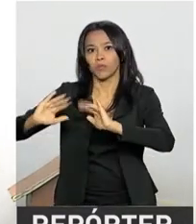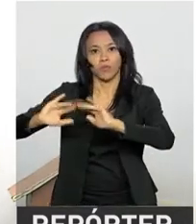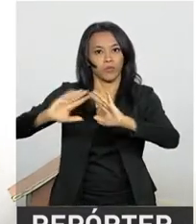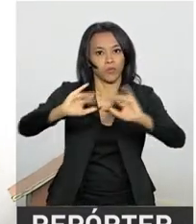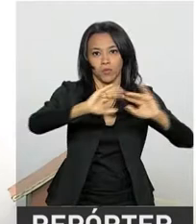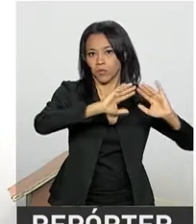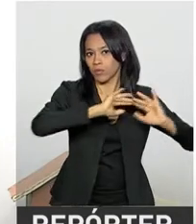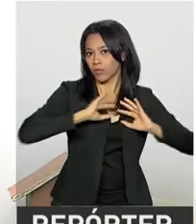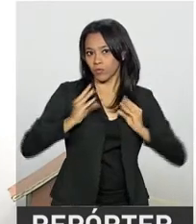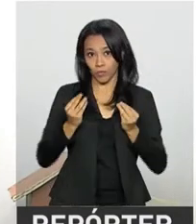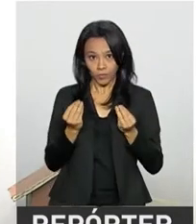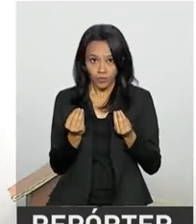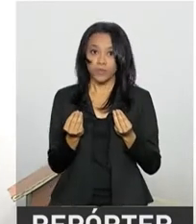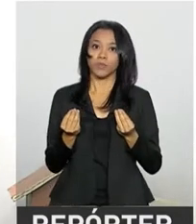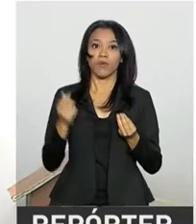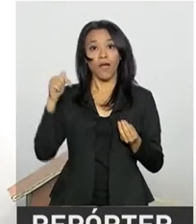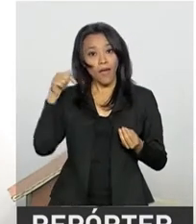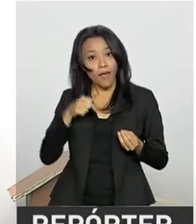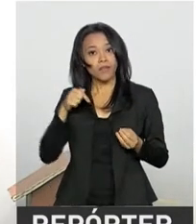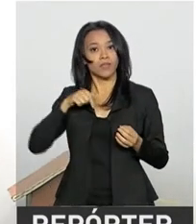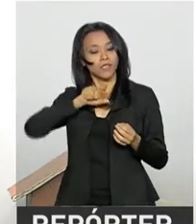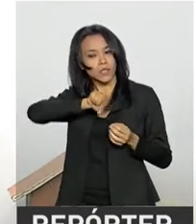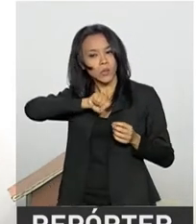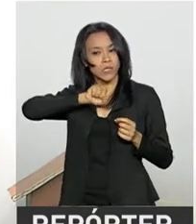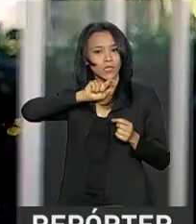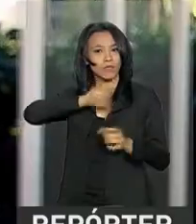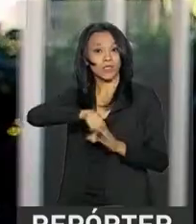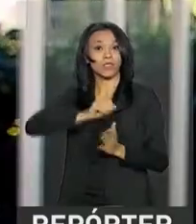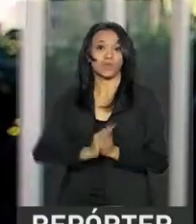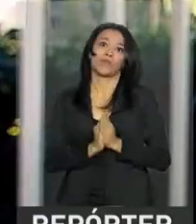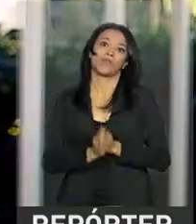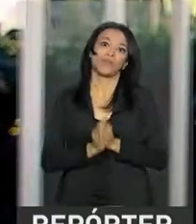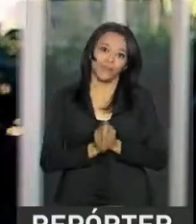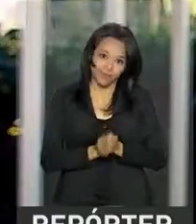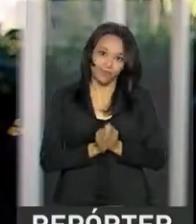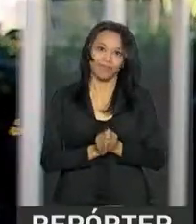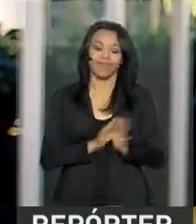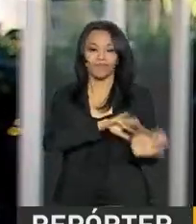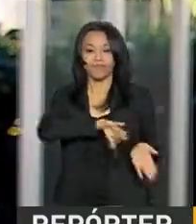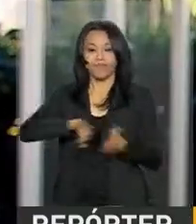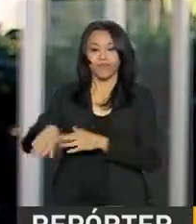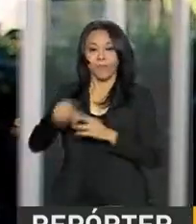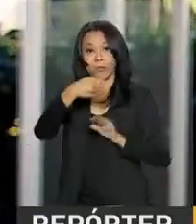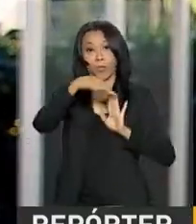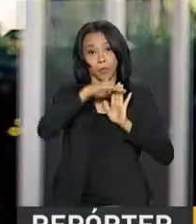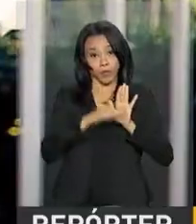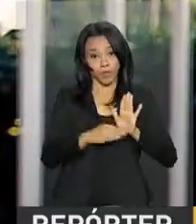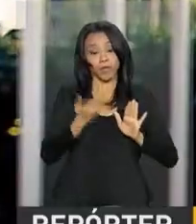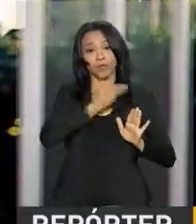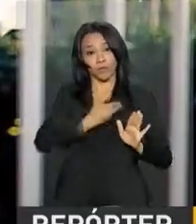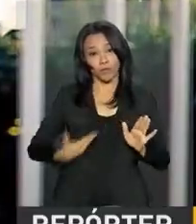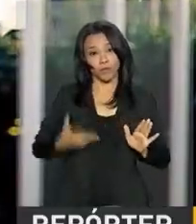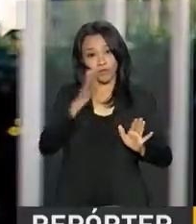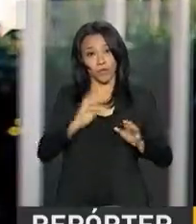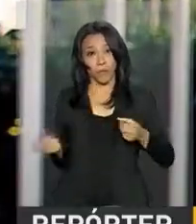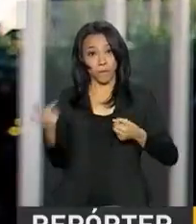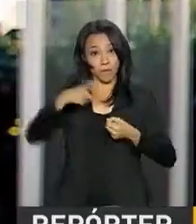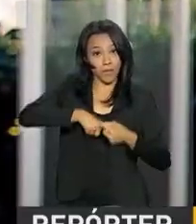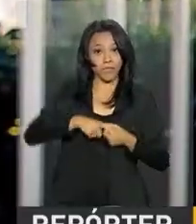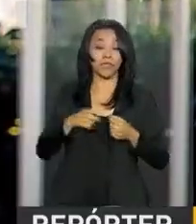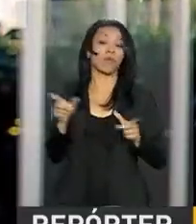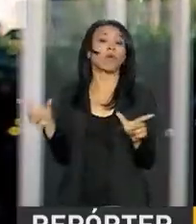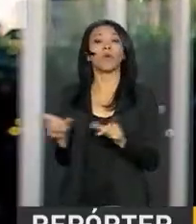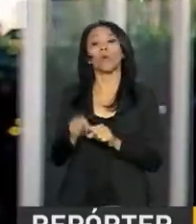por esse tipo de programa essa escolha será feita por sorteio o programa do governo federal em parceria com o senai o brasil mais